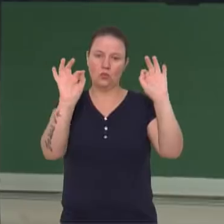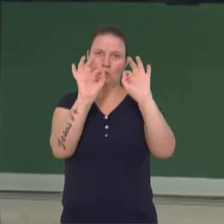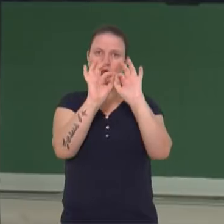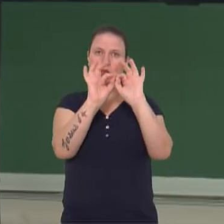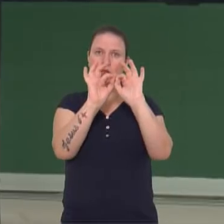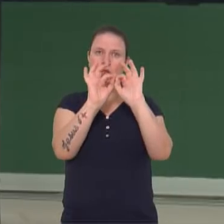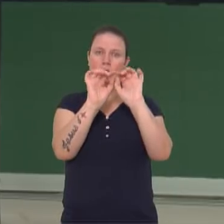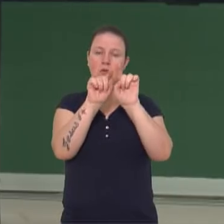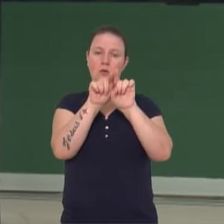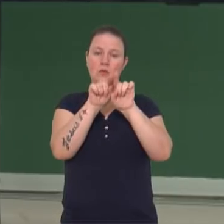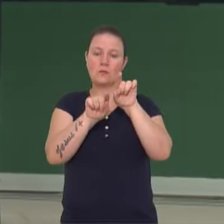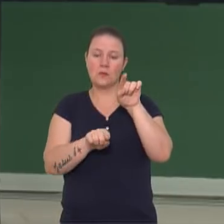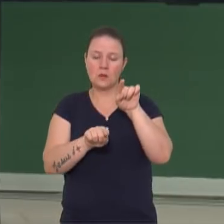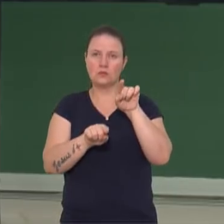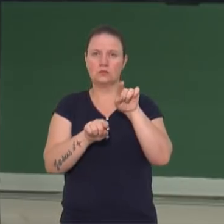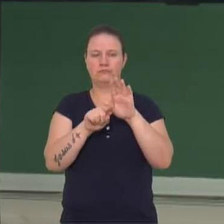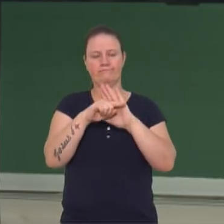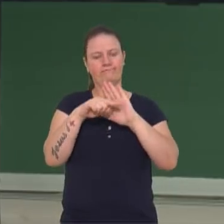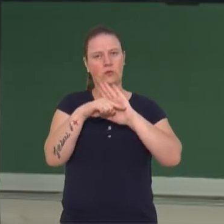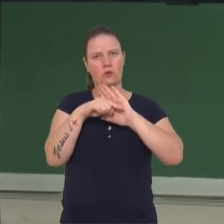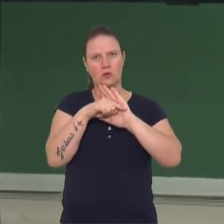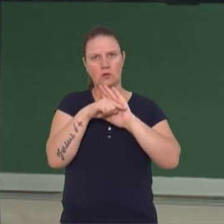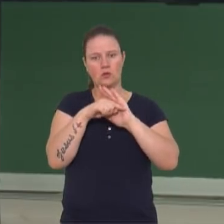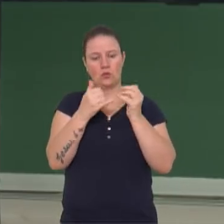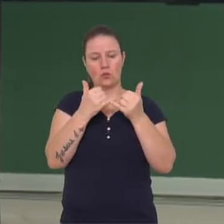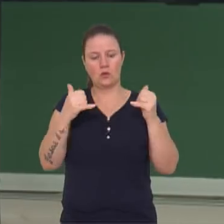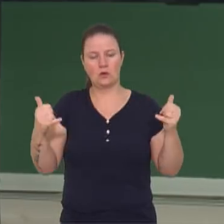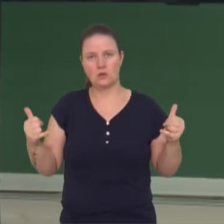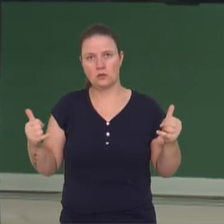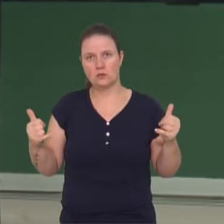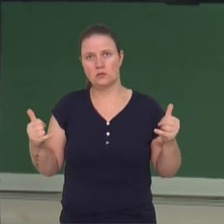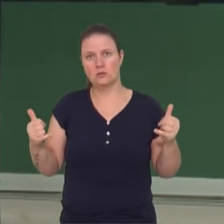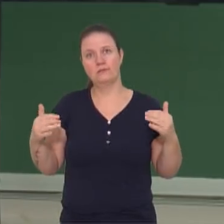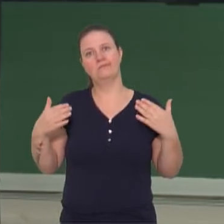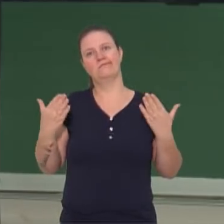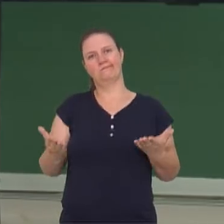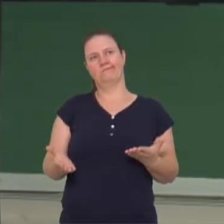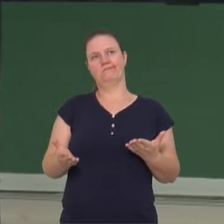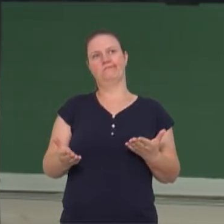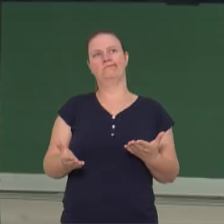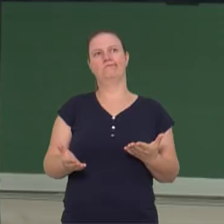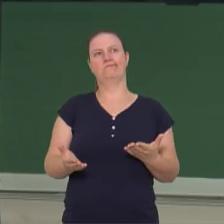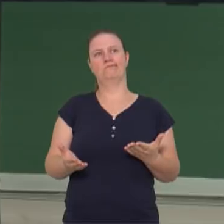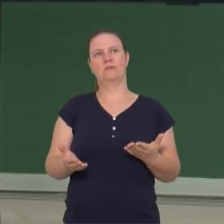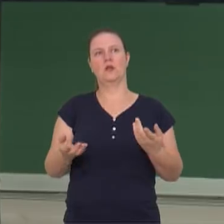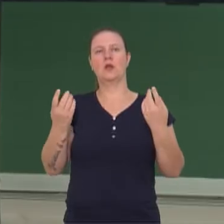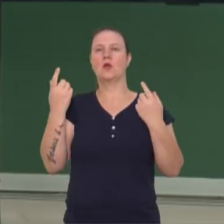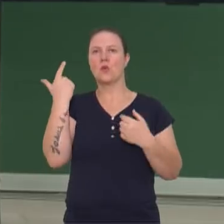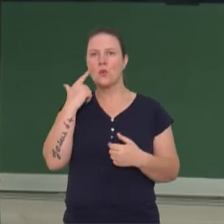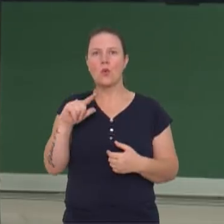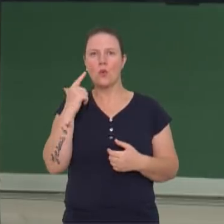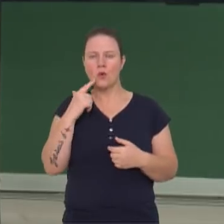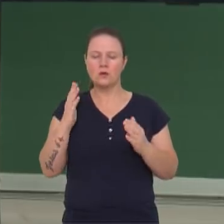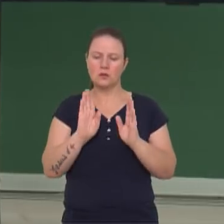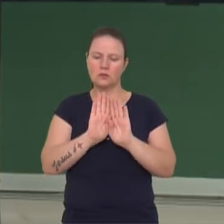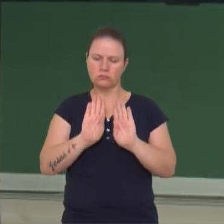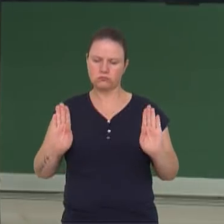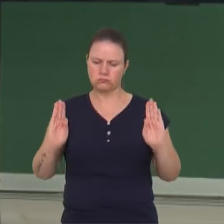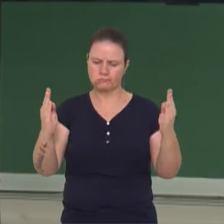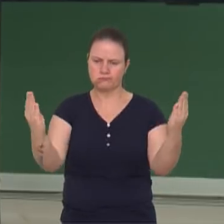é menor do que o tanto de arame que eu tenho. Então, sim, ele vai conseguir cercar esse